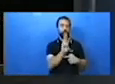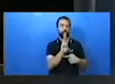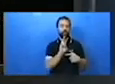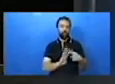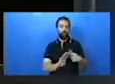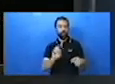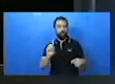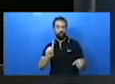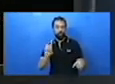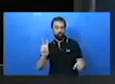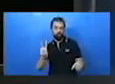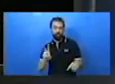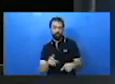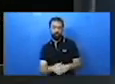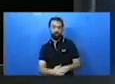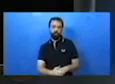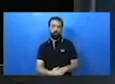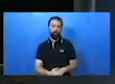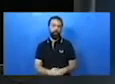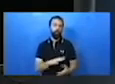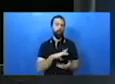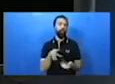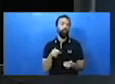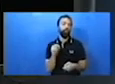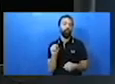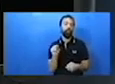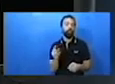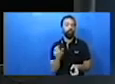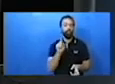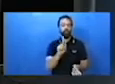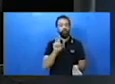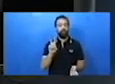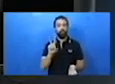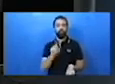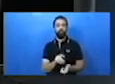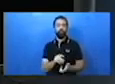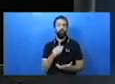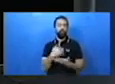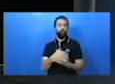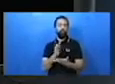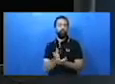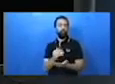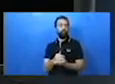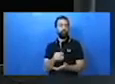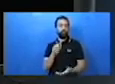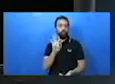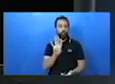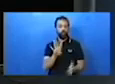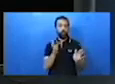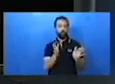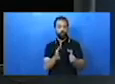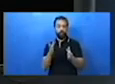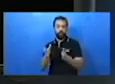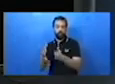vou fazer essa conta? Qual é o meu todo? É o 12. Eu tenho que dividir em 4